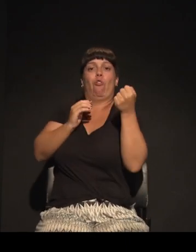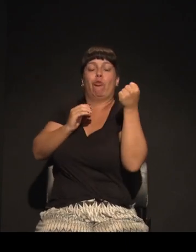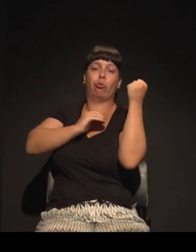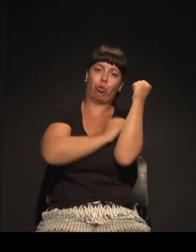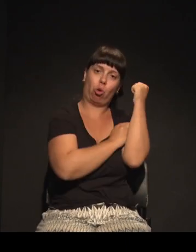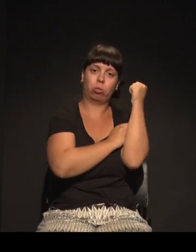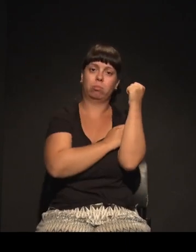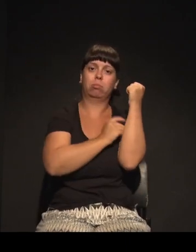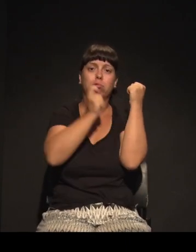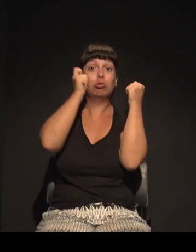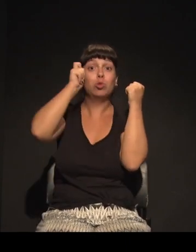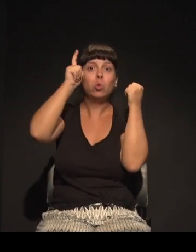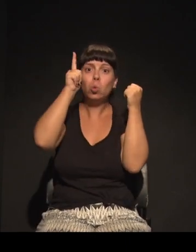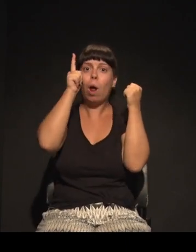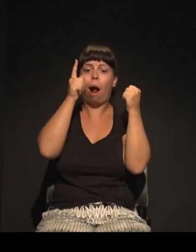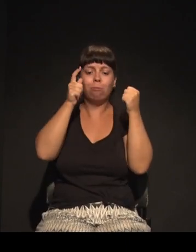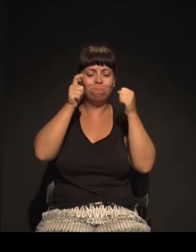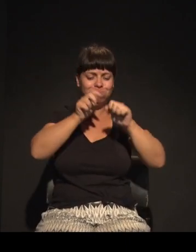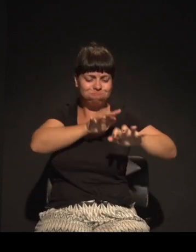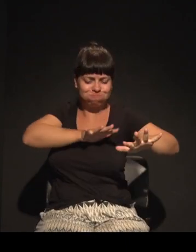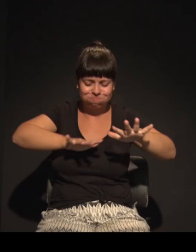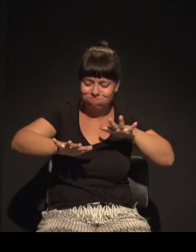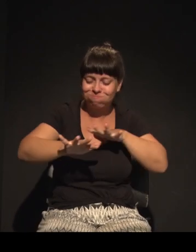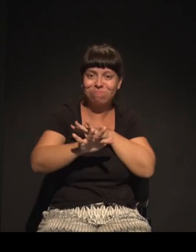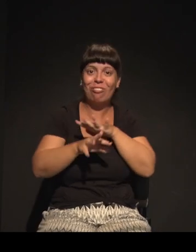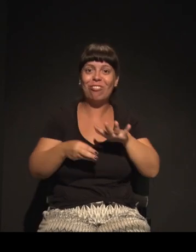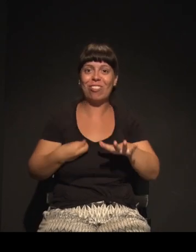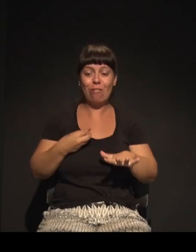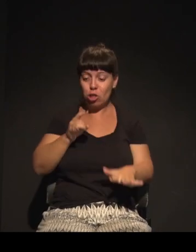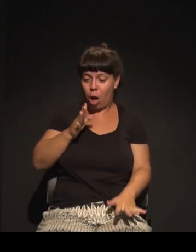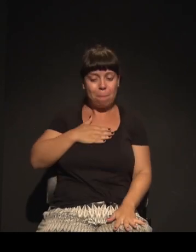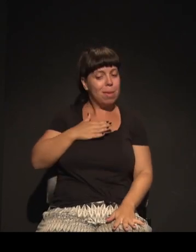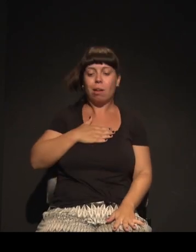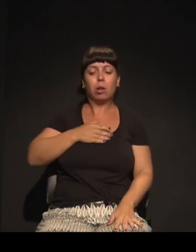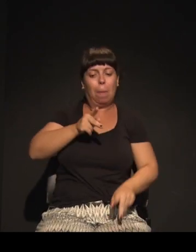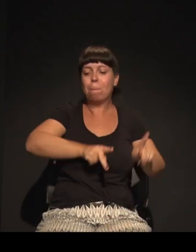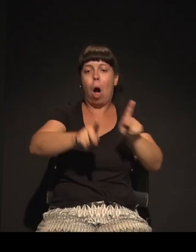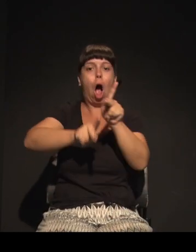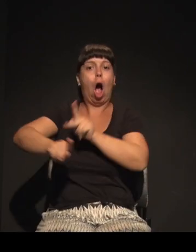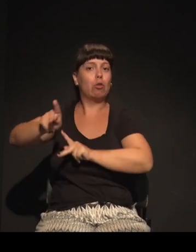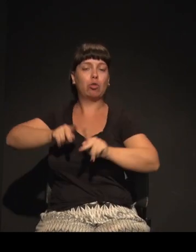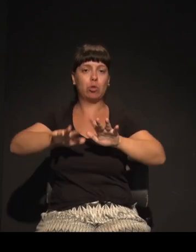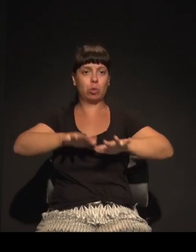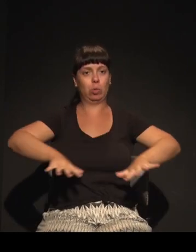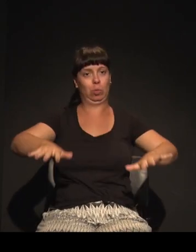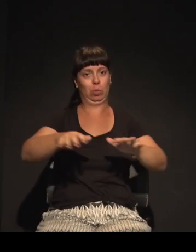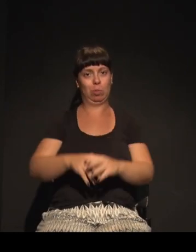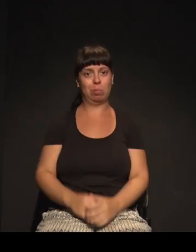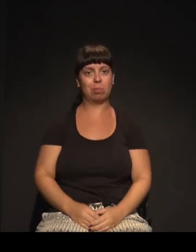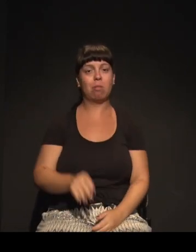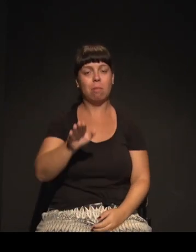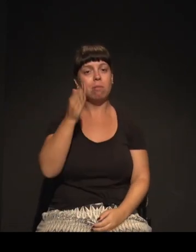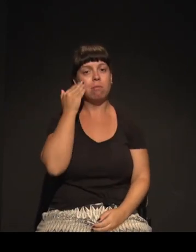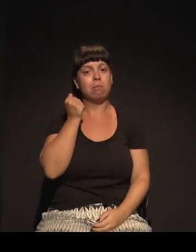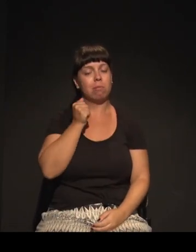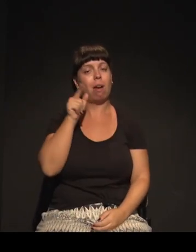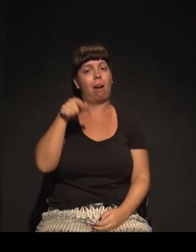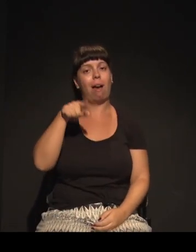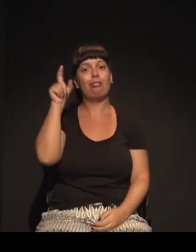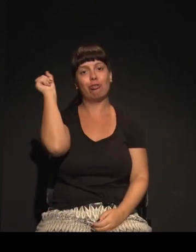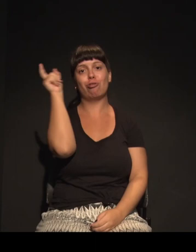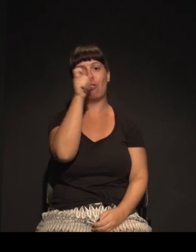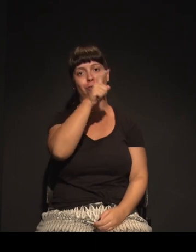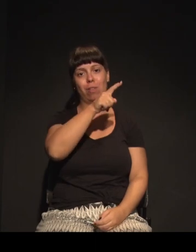cultura viva não só minha mas de todos os povos apesar de ser bem difícil para todos eu acho